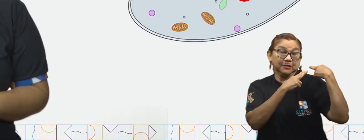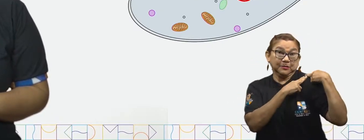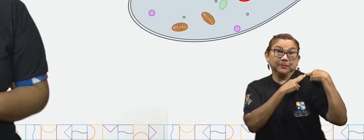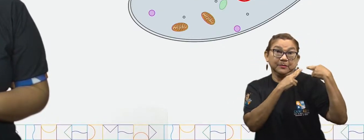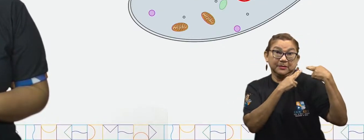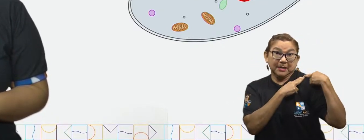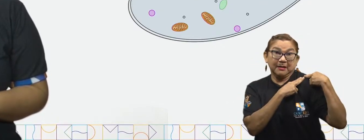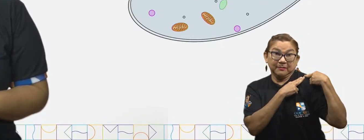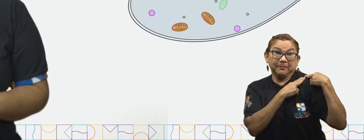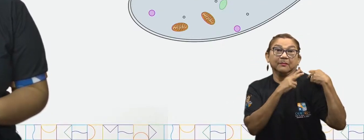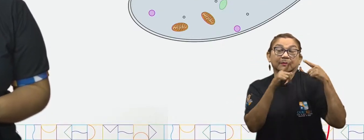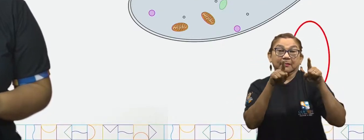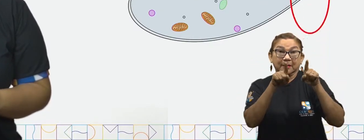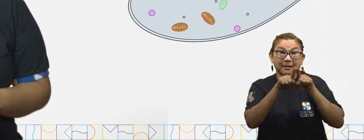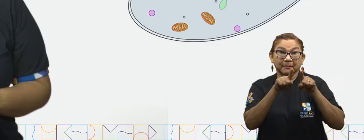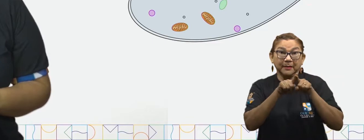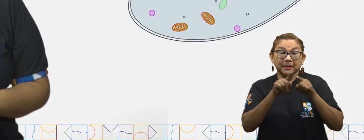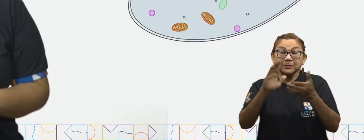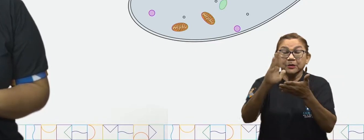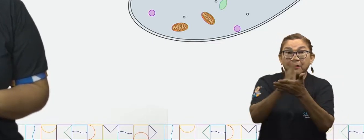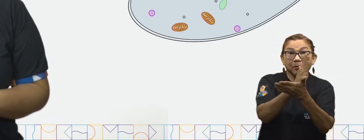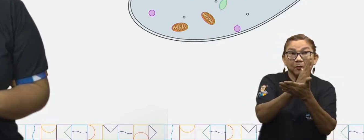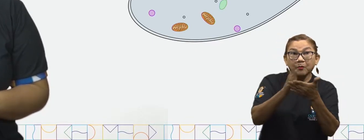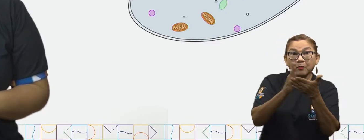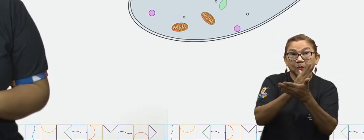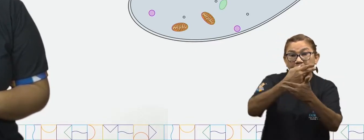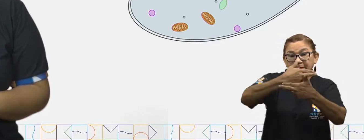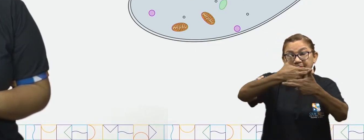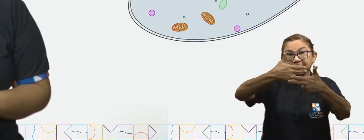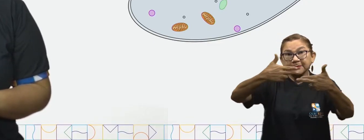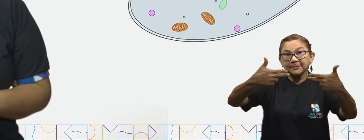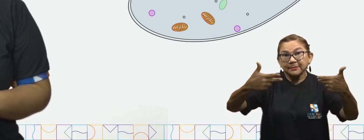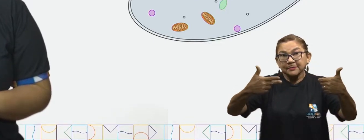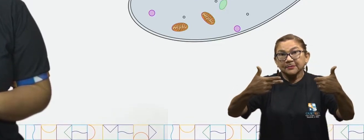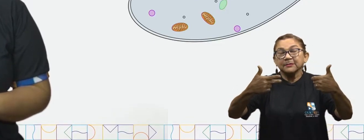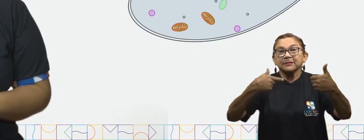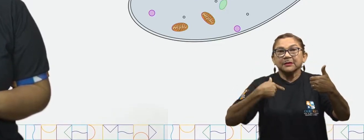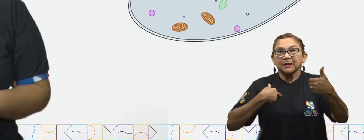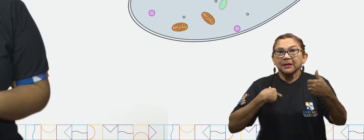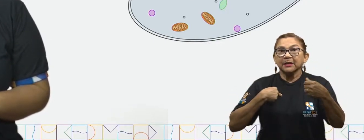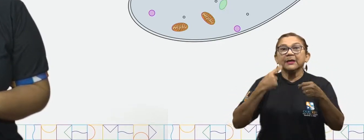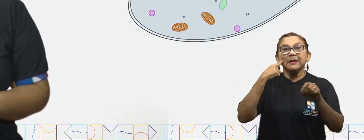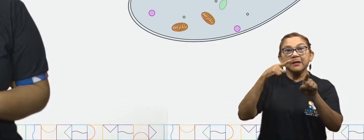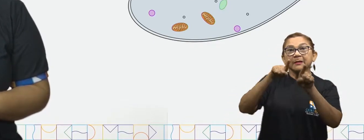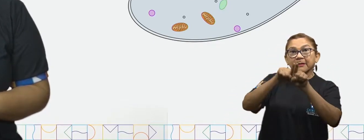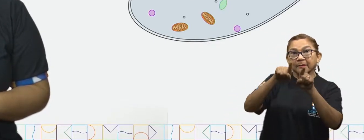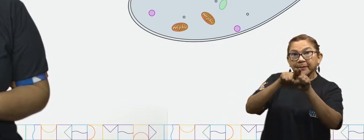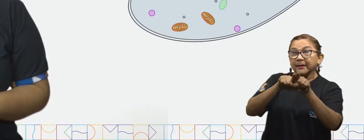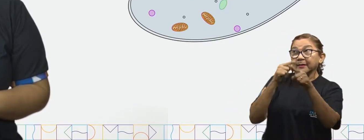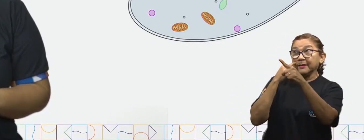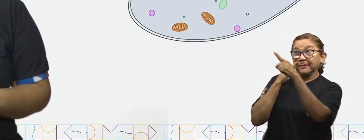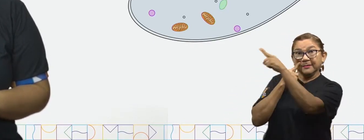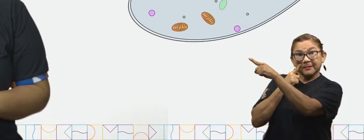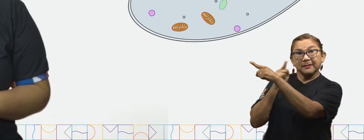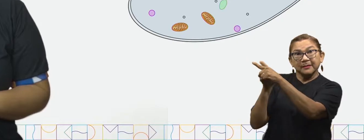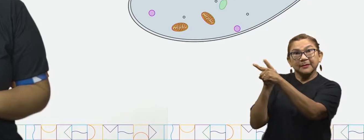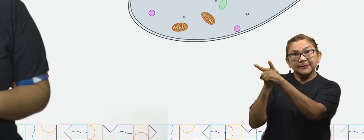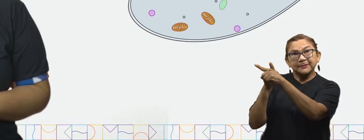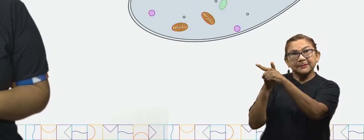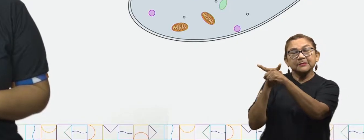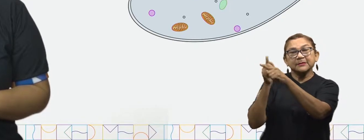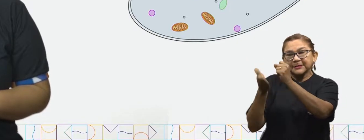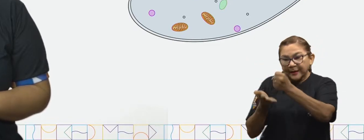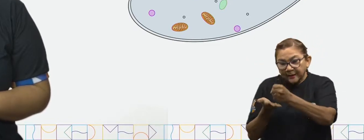algumas substâncias, complexo golgiense, que modifica algumas substâncias produzidas